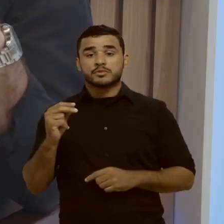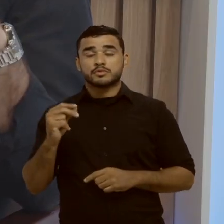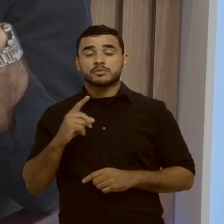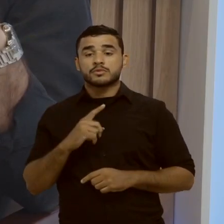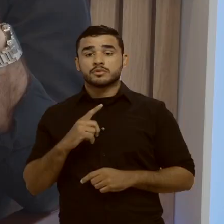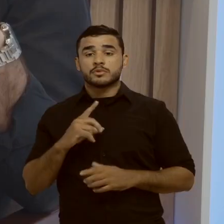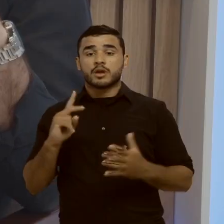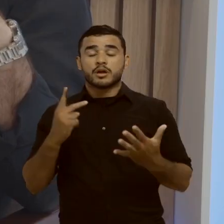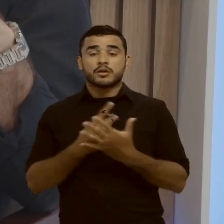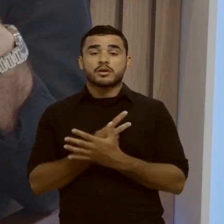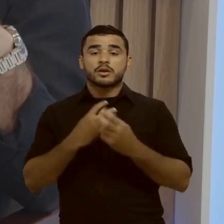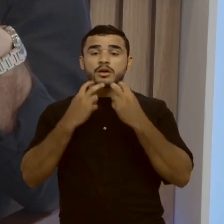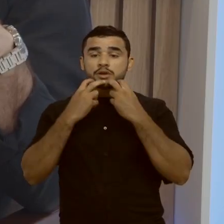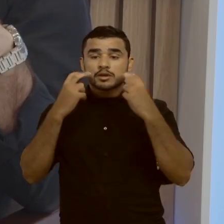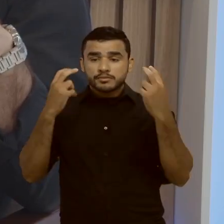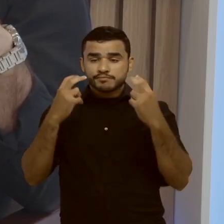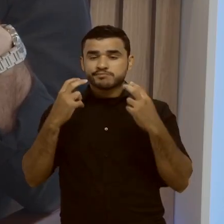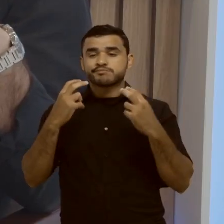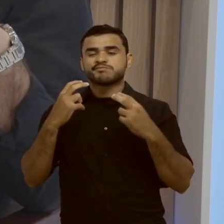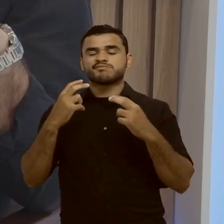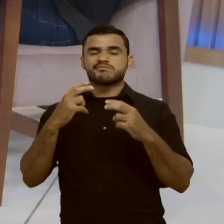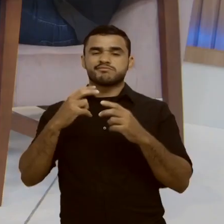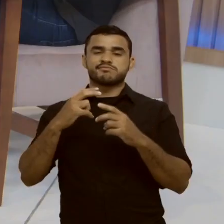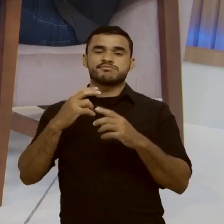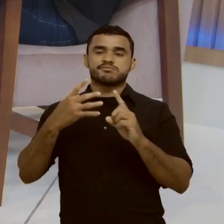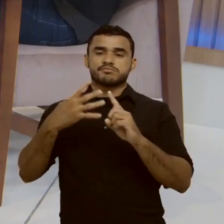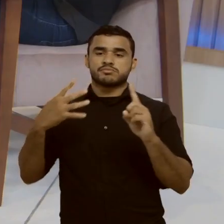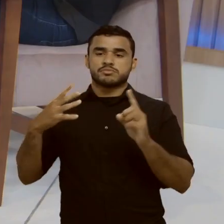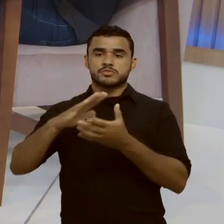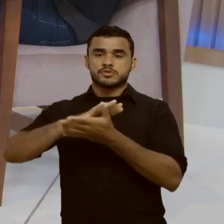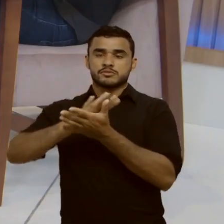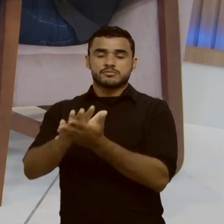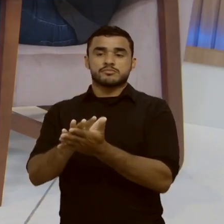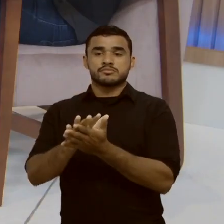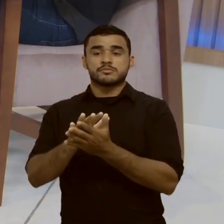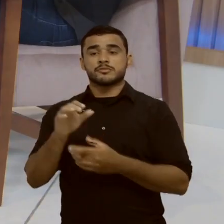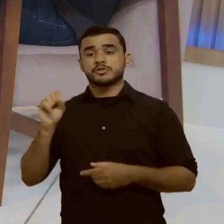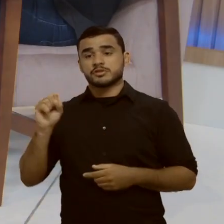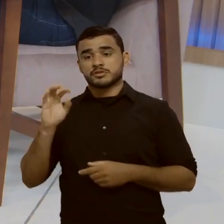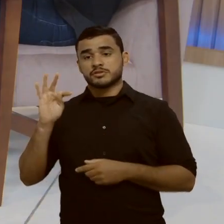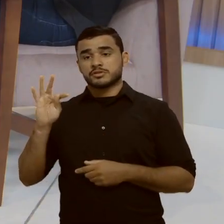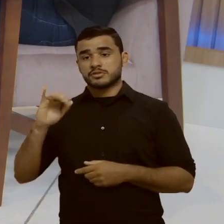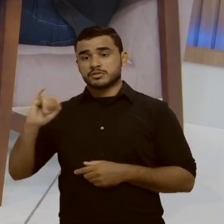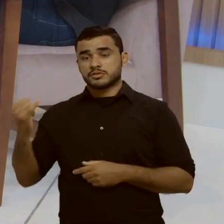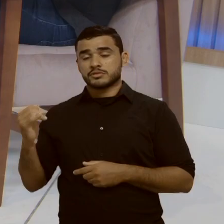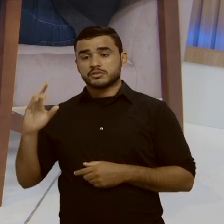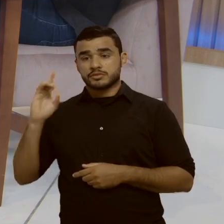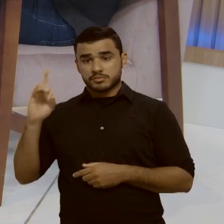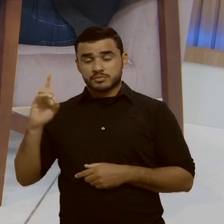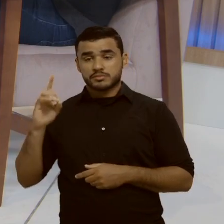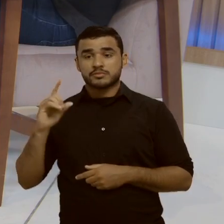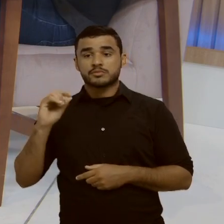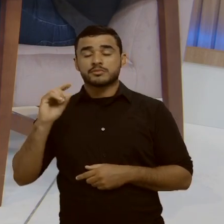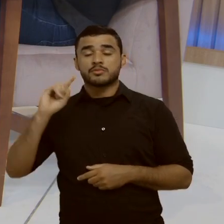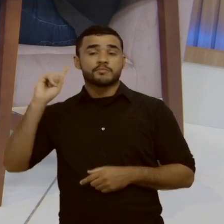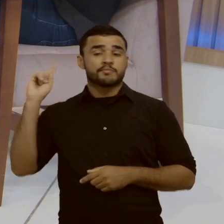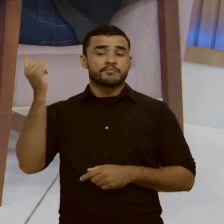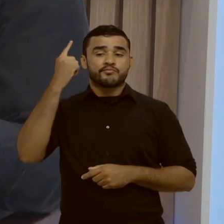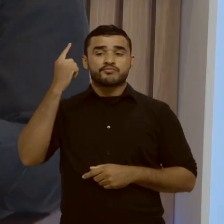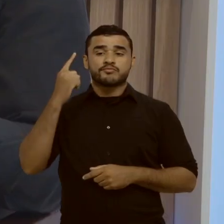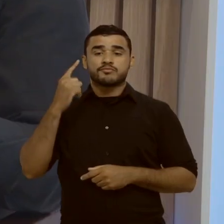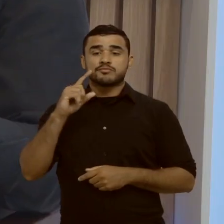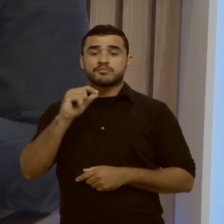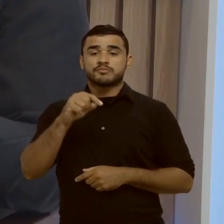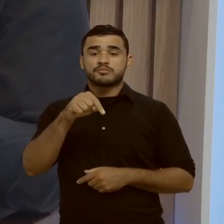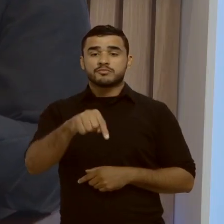gritos homofóbicos na arquibancada. O STJD, de forma inédita no Brasil, puniu